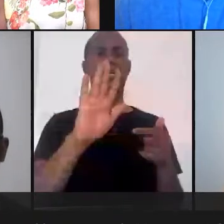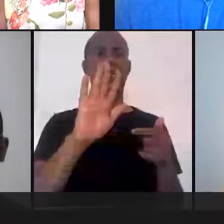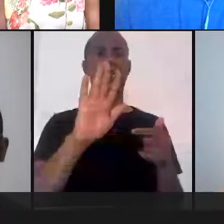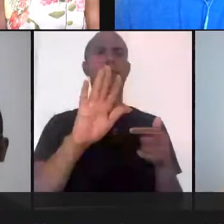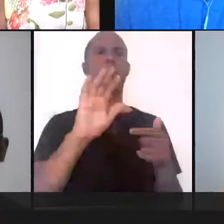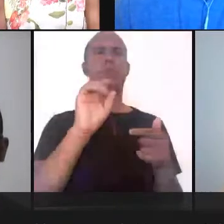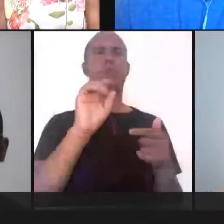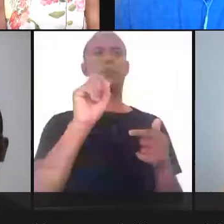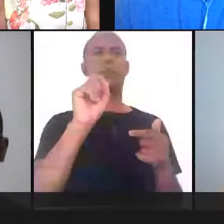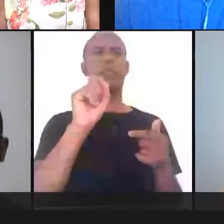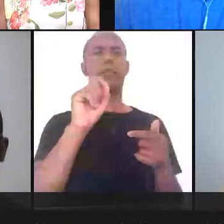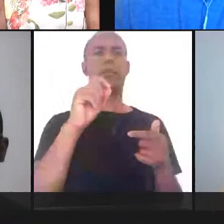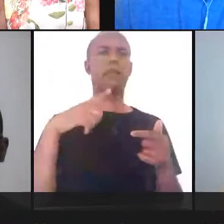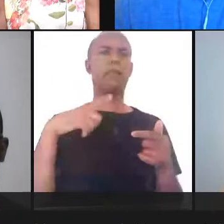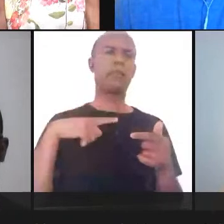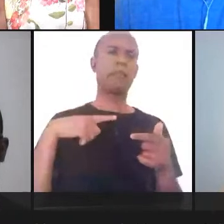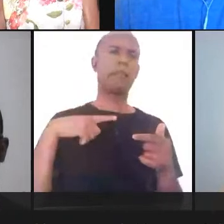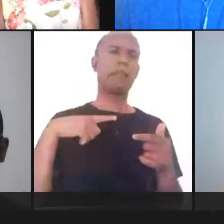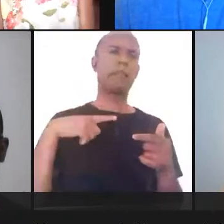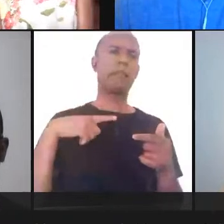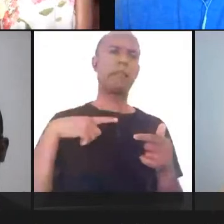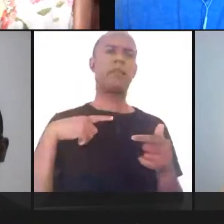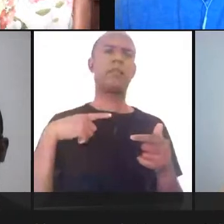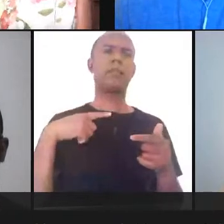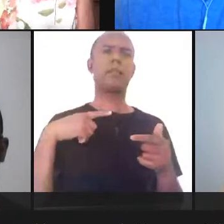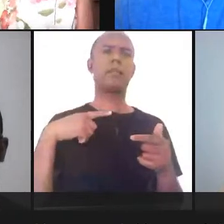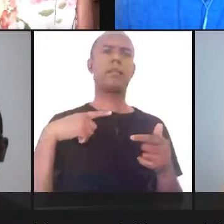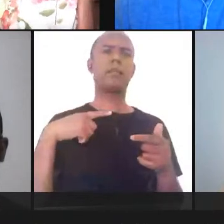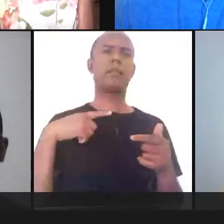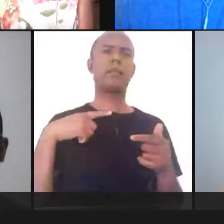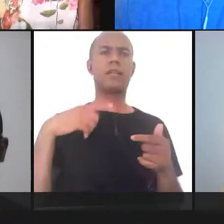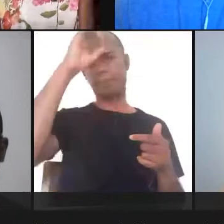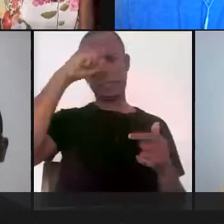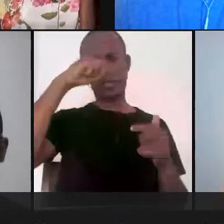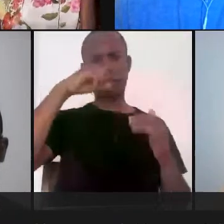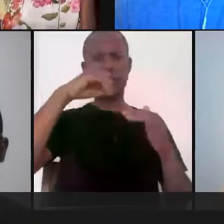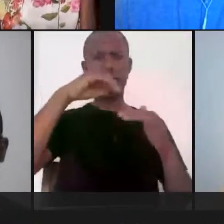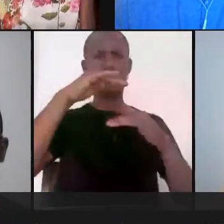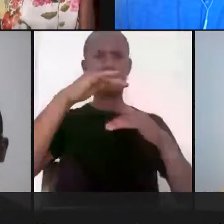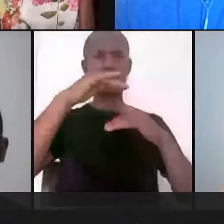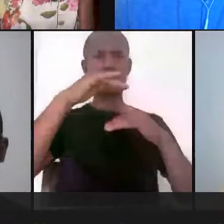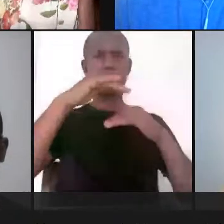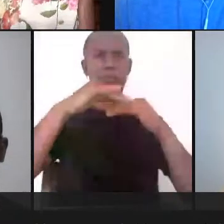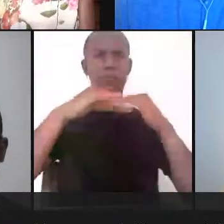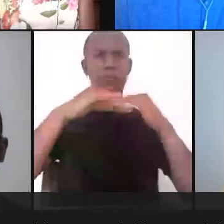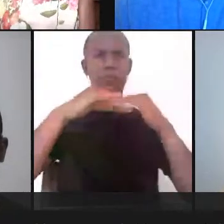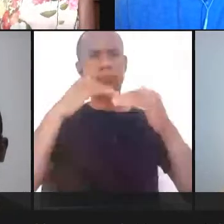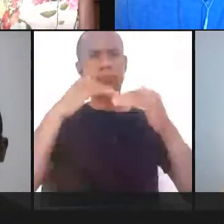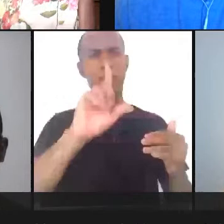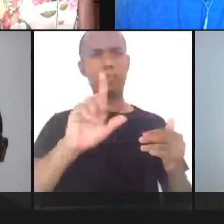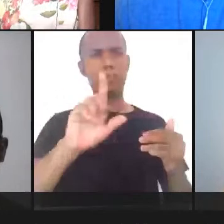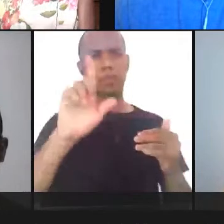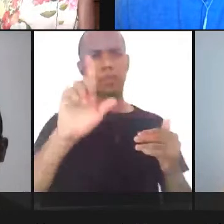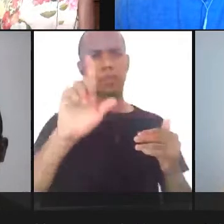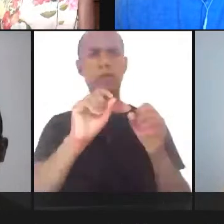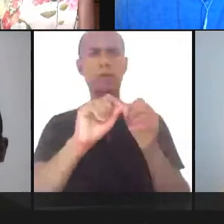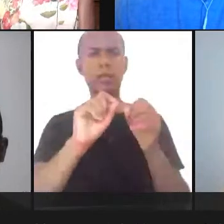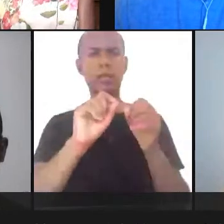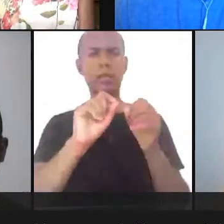de produzir cada vez mais literatura para o público de palmo e meio, e autores muito